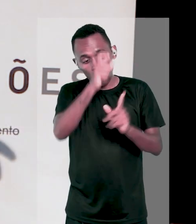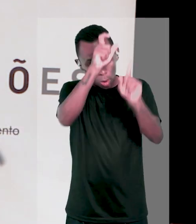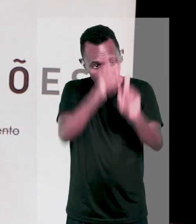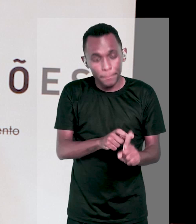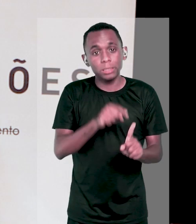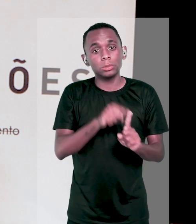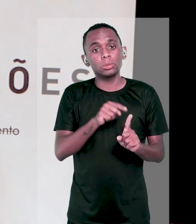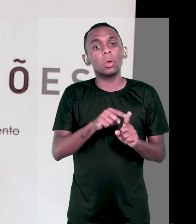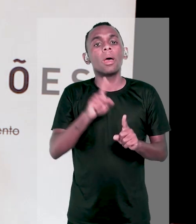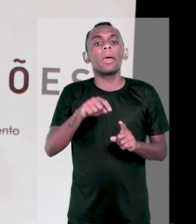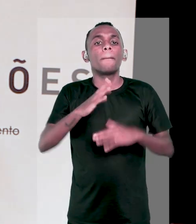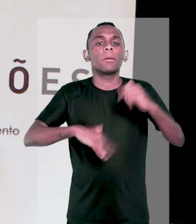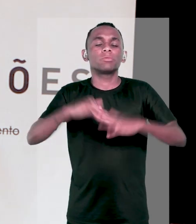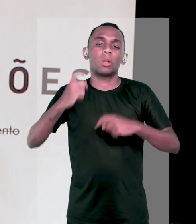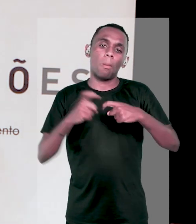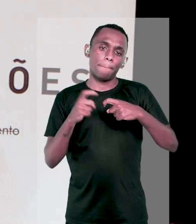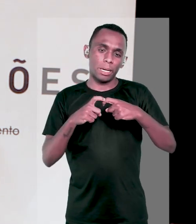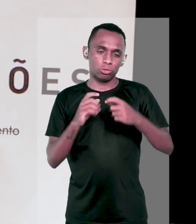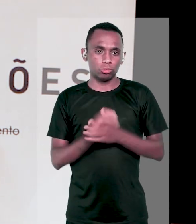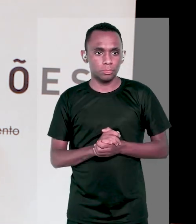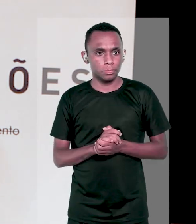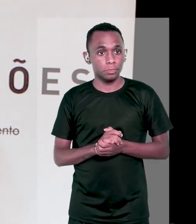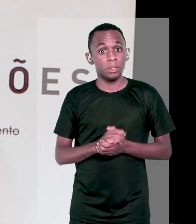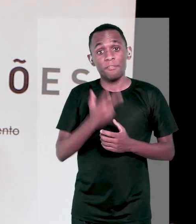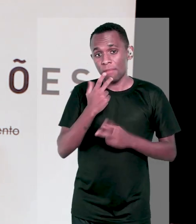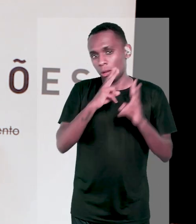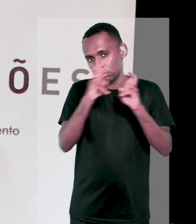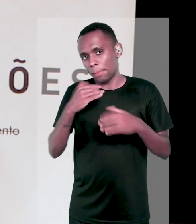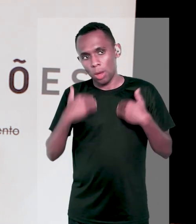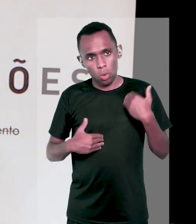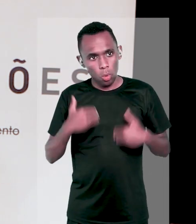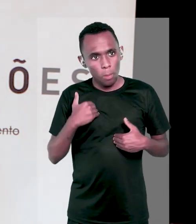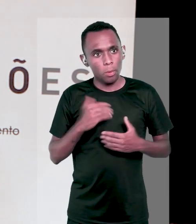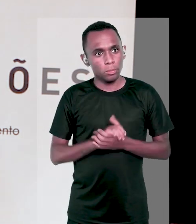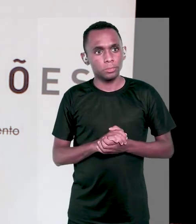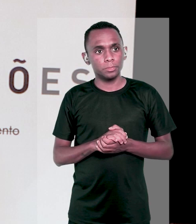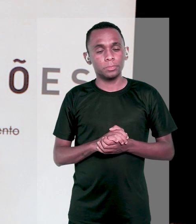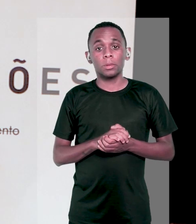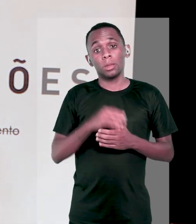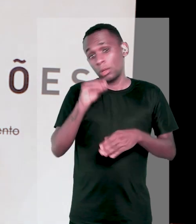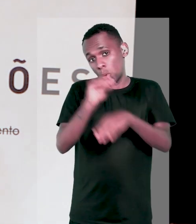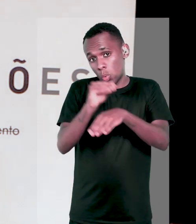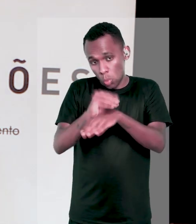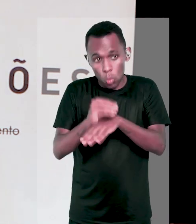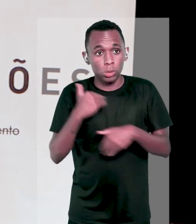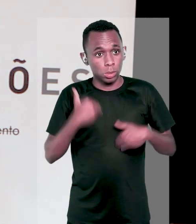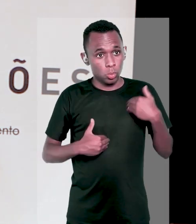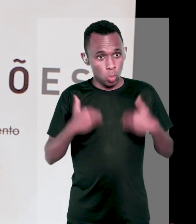corpo ele é alguém que cuida do corpo e ele diz uma coisa que é